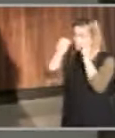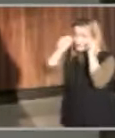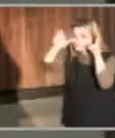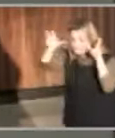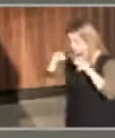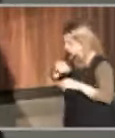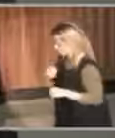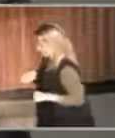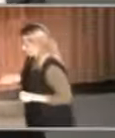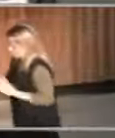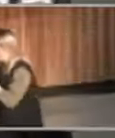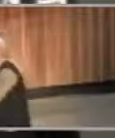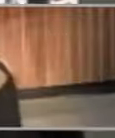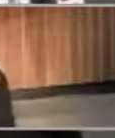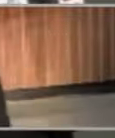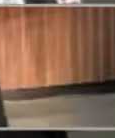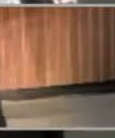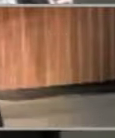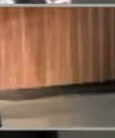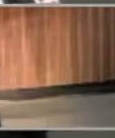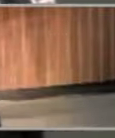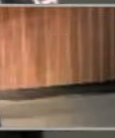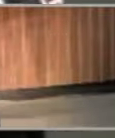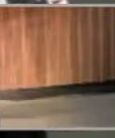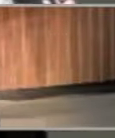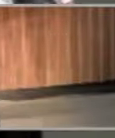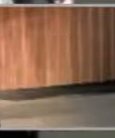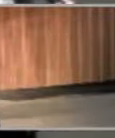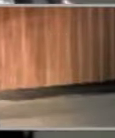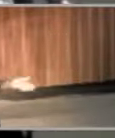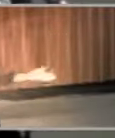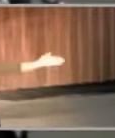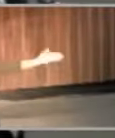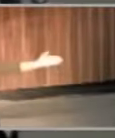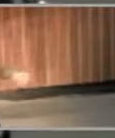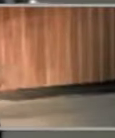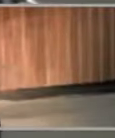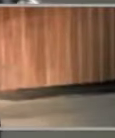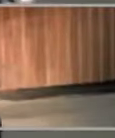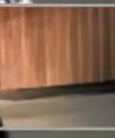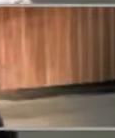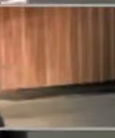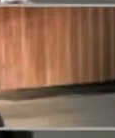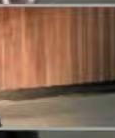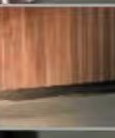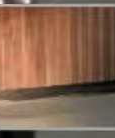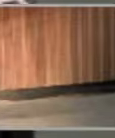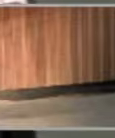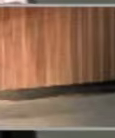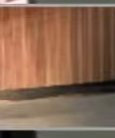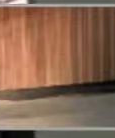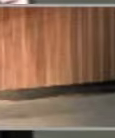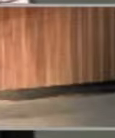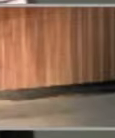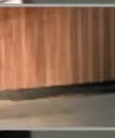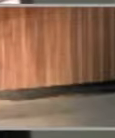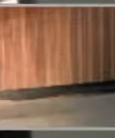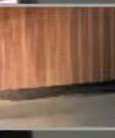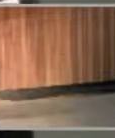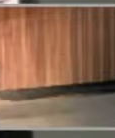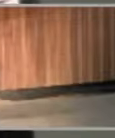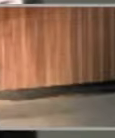saia a família inteira para recolher o maná e não podia pegar mais